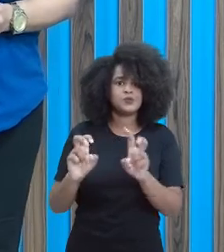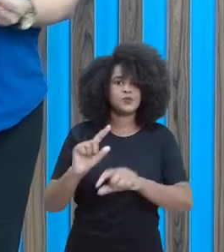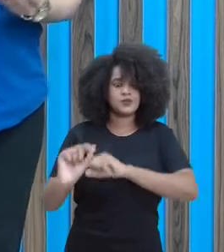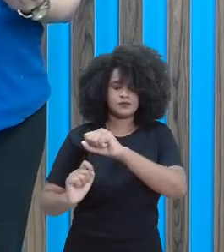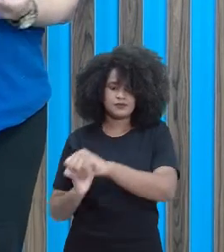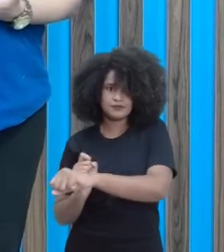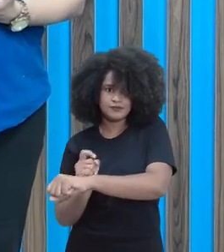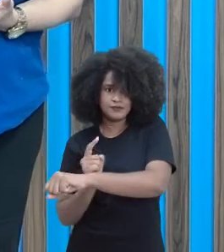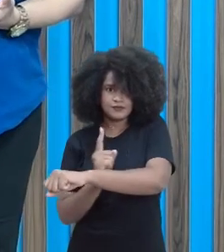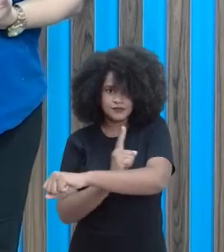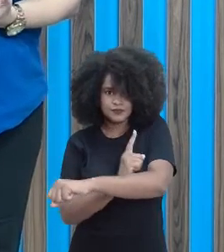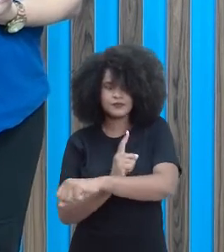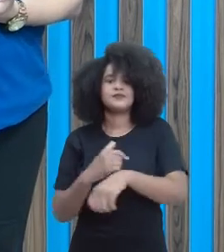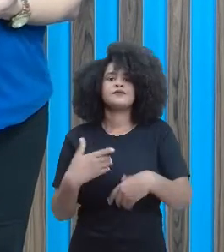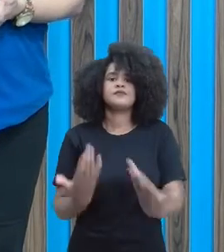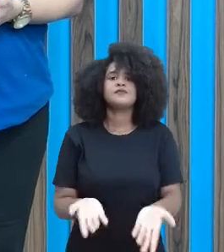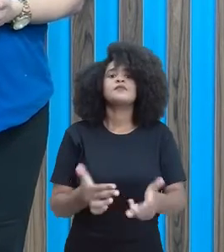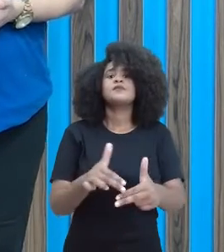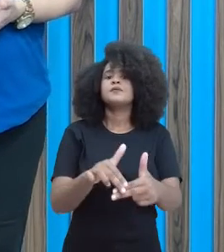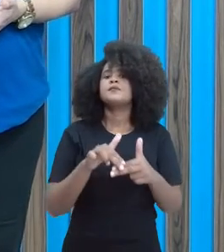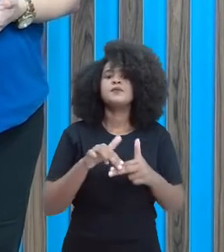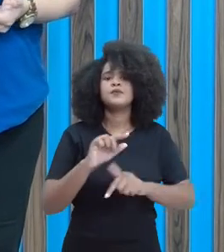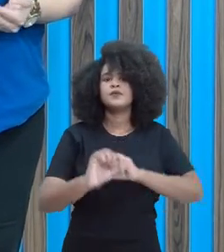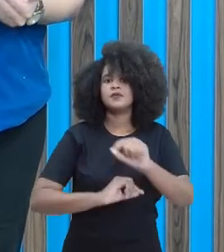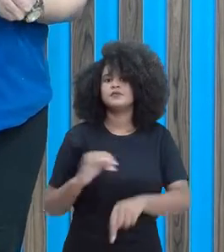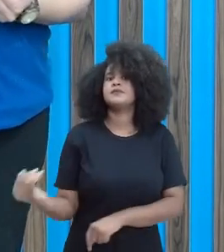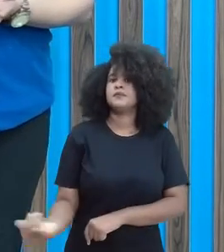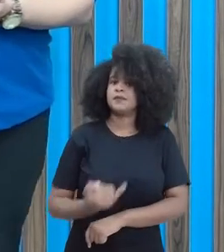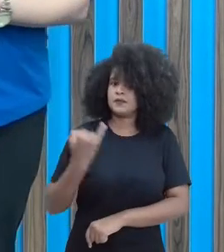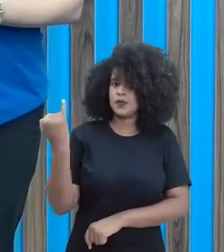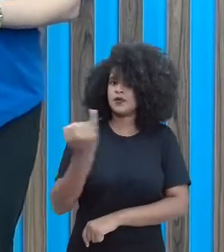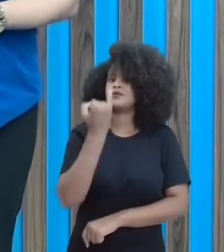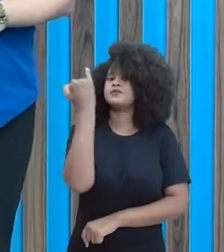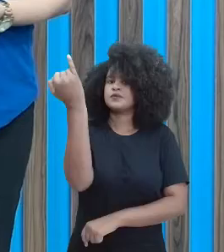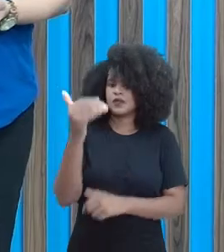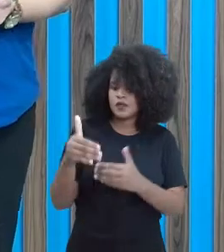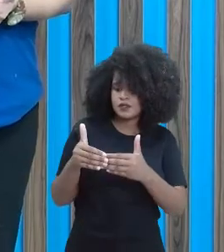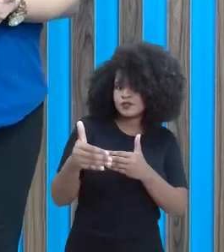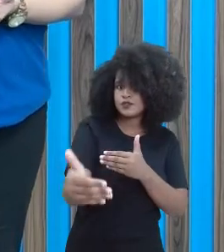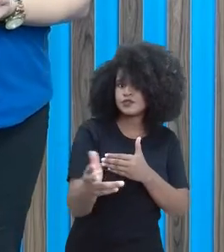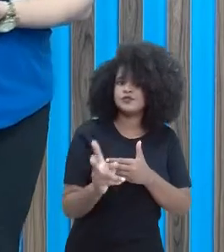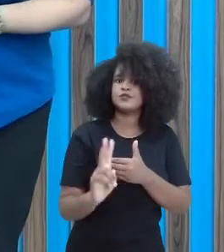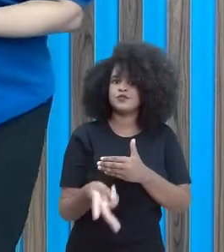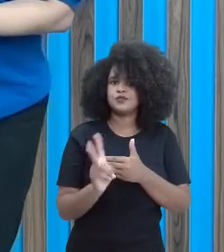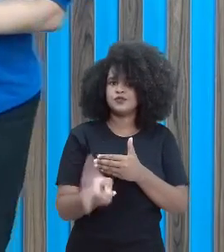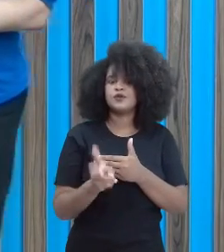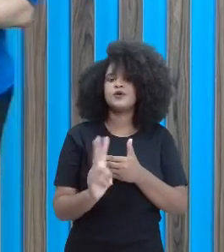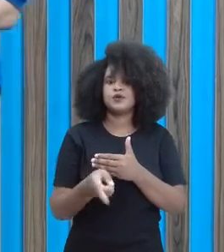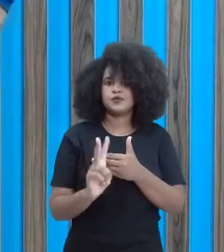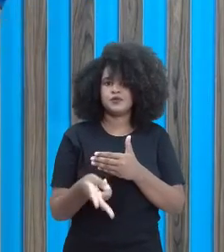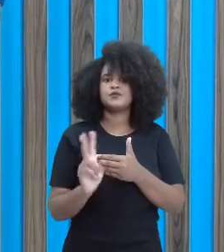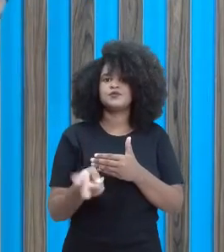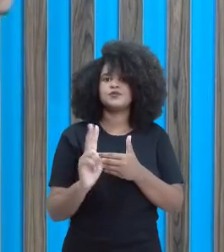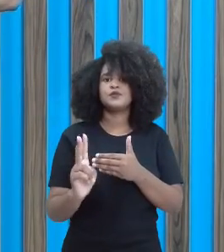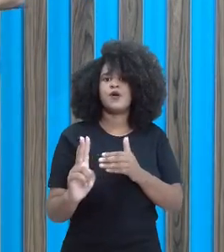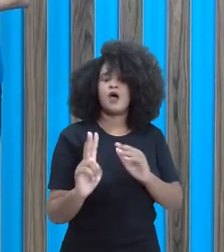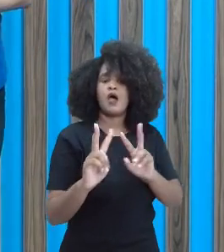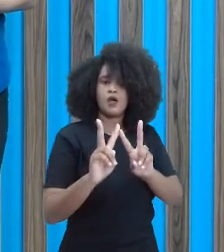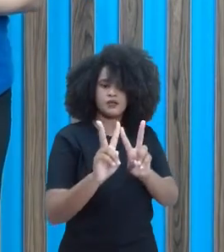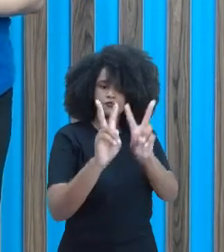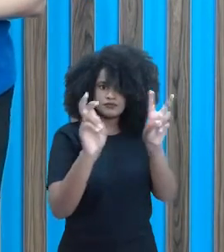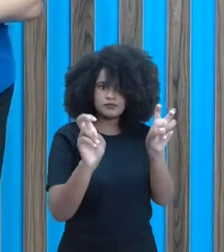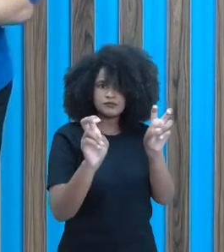evolução, porque essas últimas aulas são importantes para a nossa continuação aqui, né, com o nosso